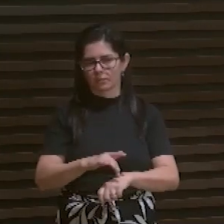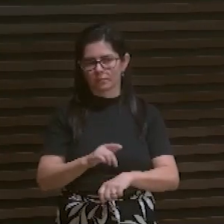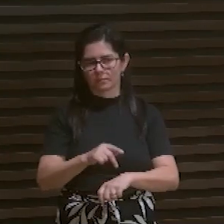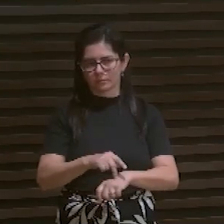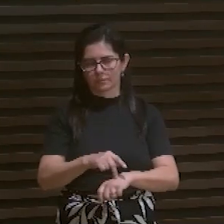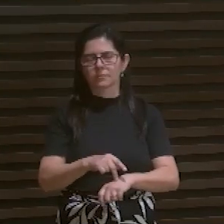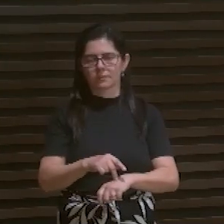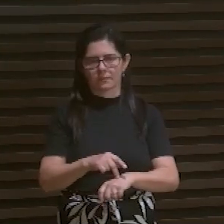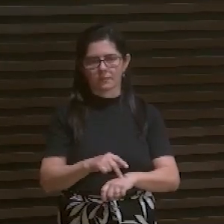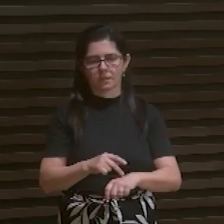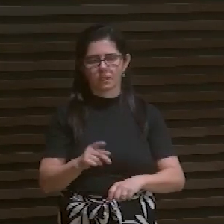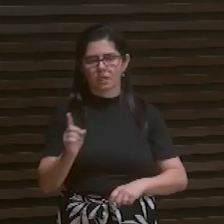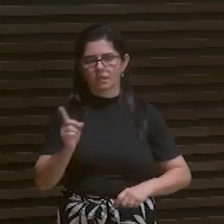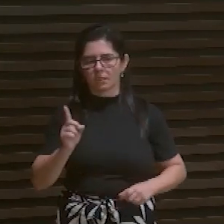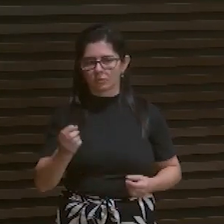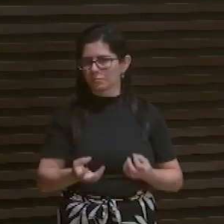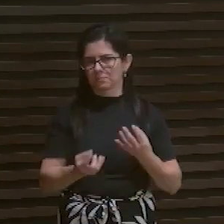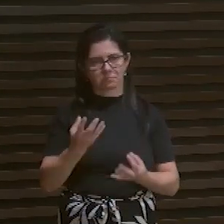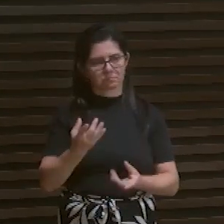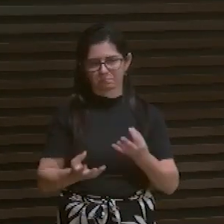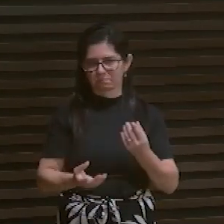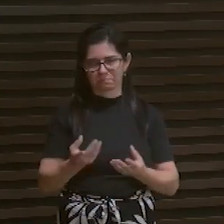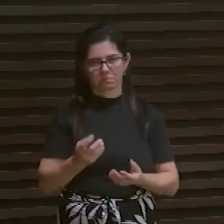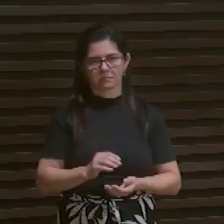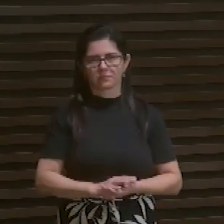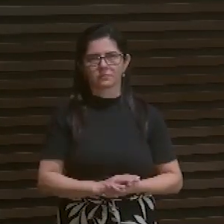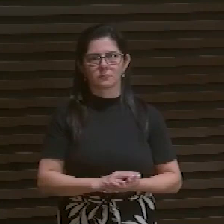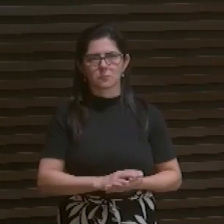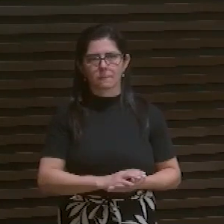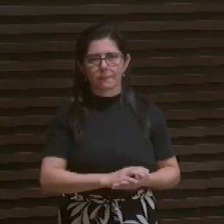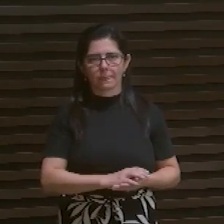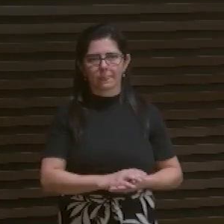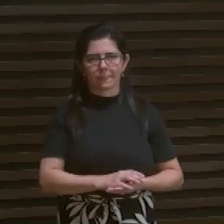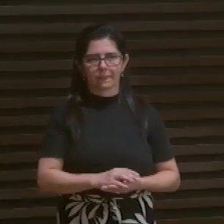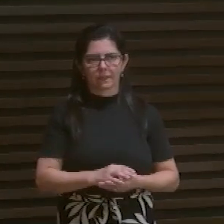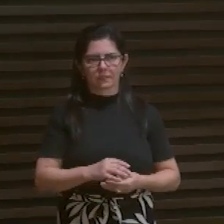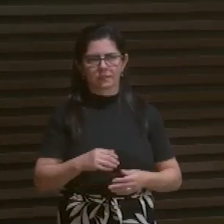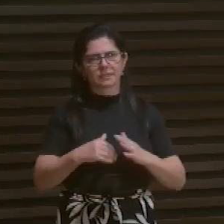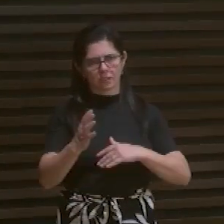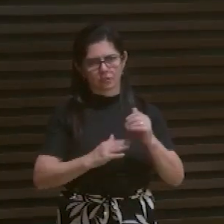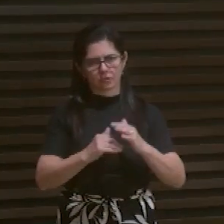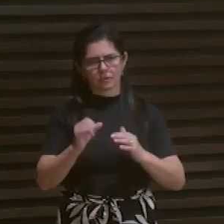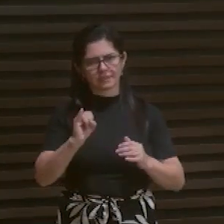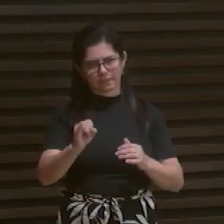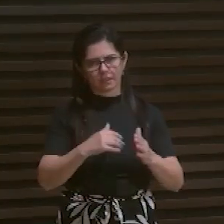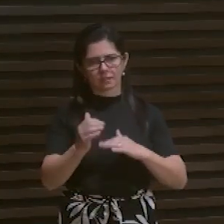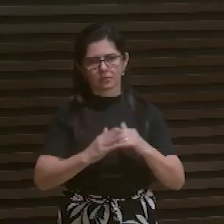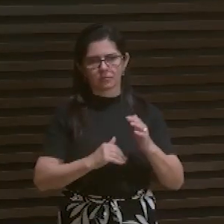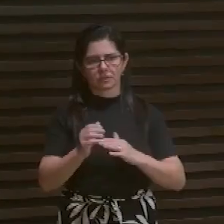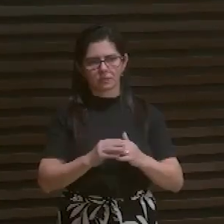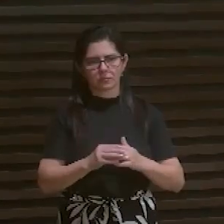nossas obras estão sendo consumidas pelo fogo, essas obras não são obras de acordo com o que o Senhor esperava de